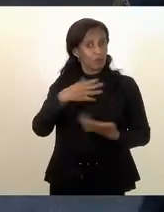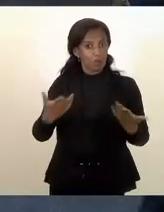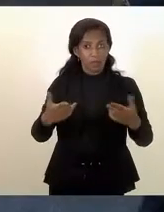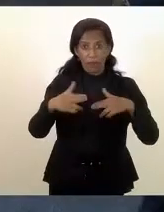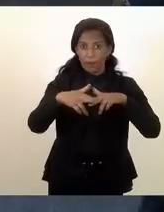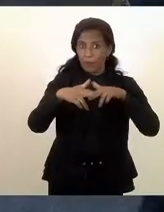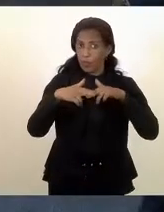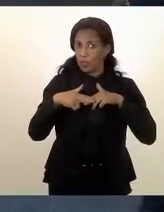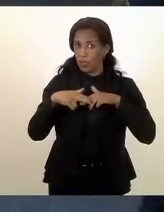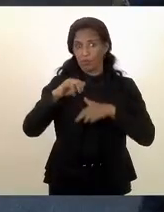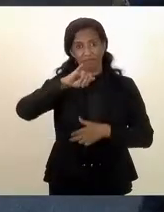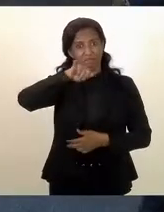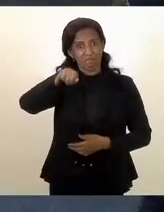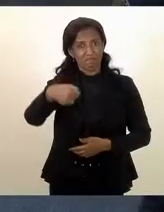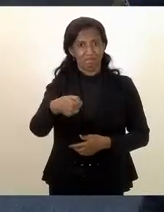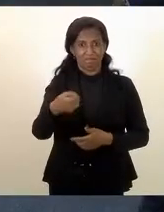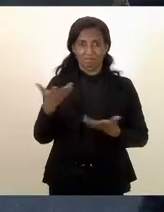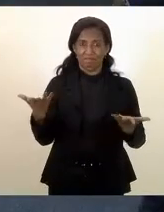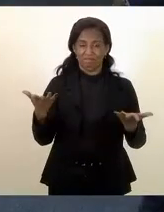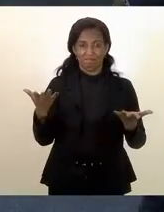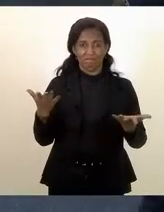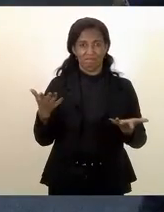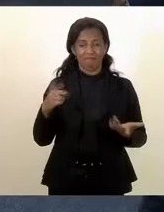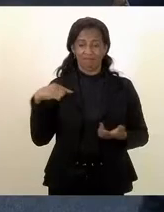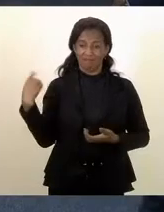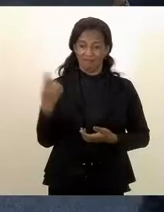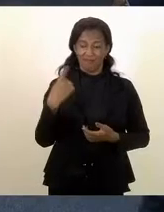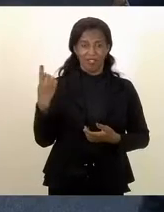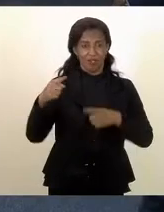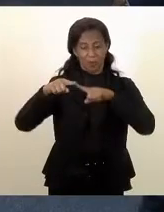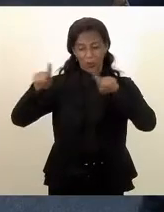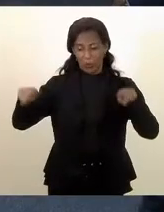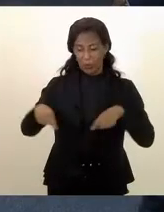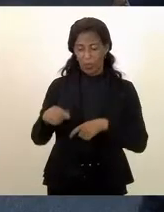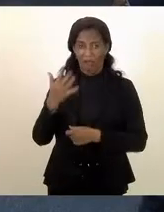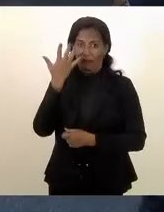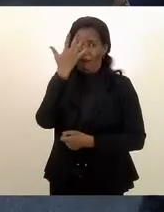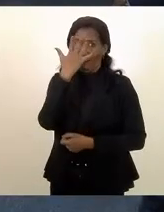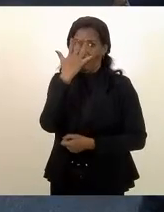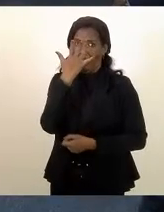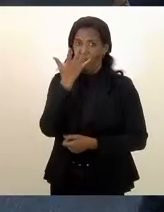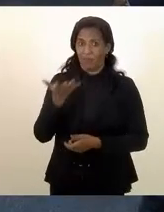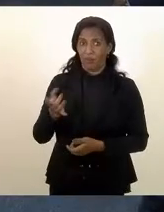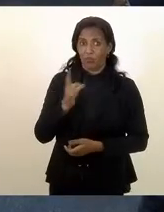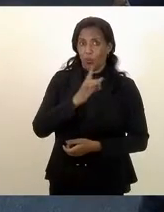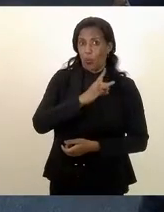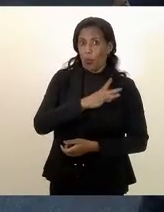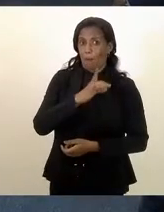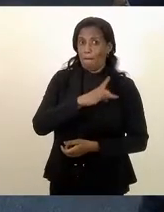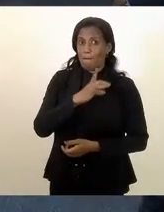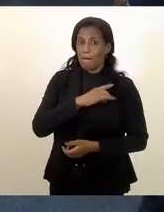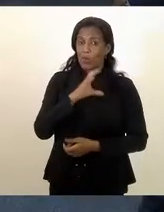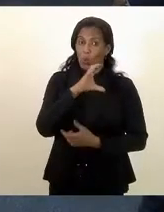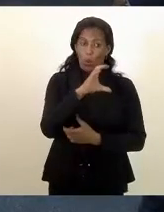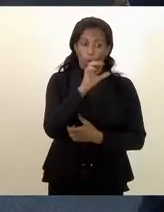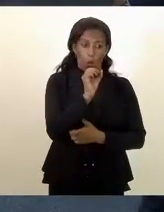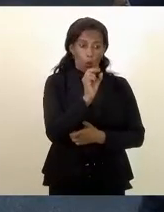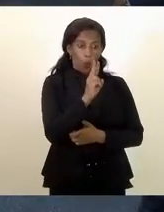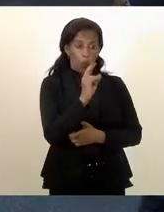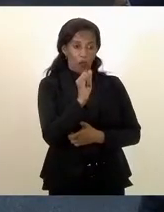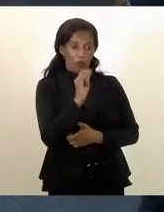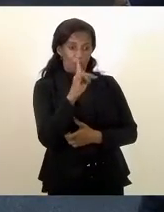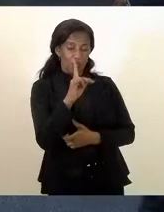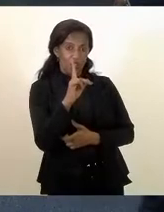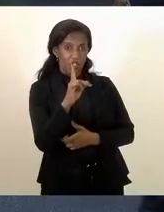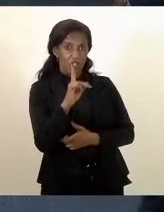podendo curtir as nossas escolas estão segurando a onda com medo do tal do covid que agora